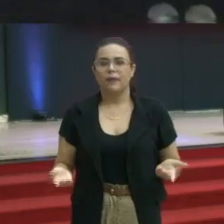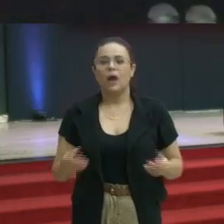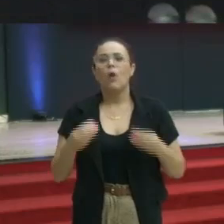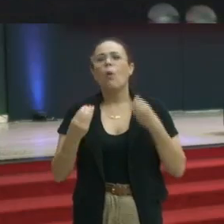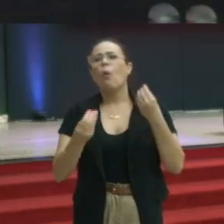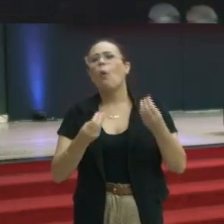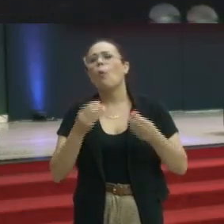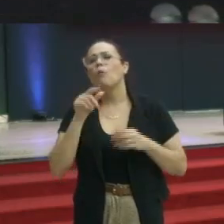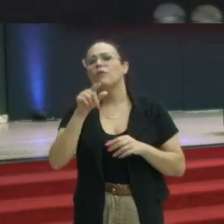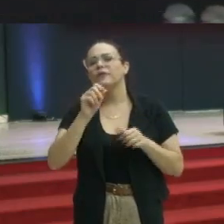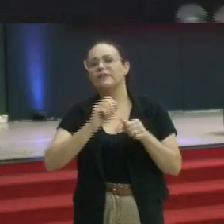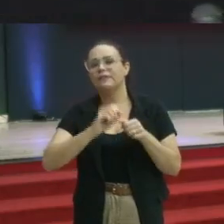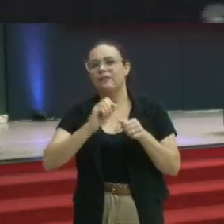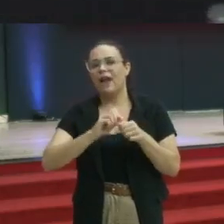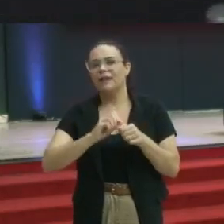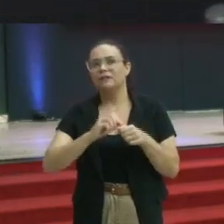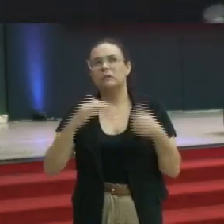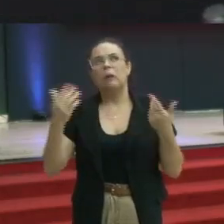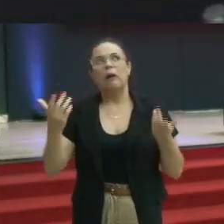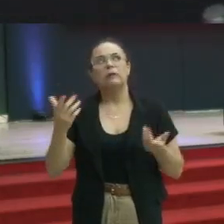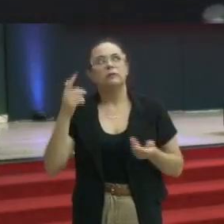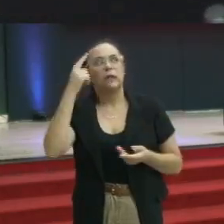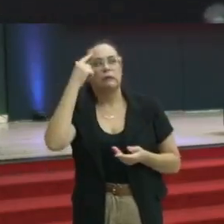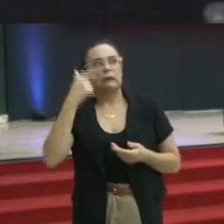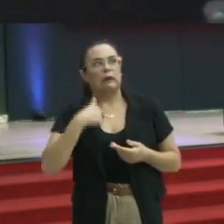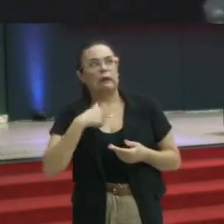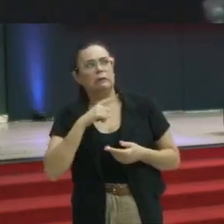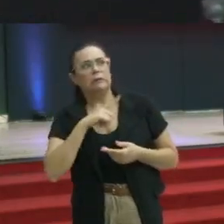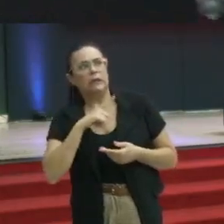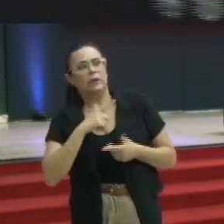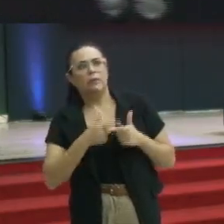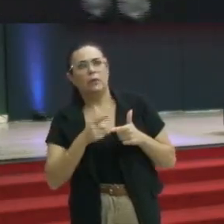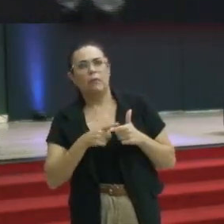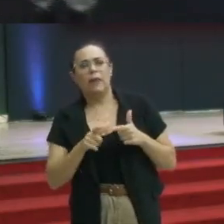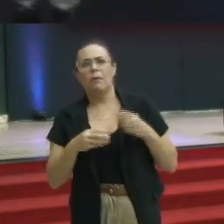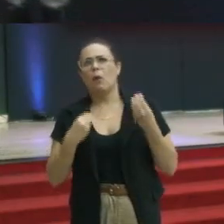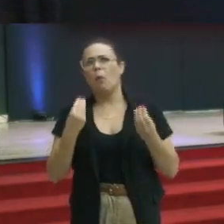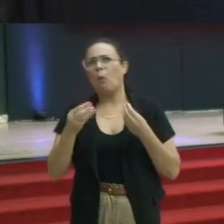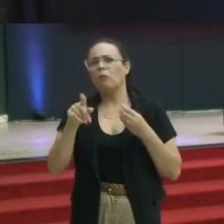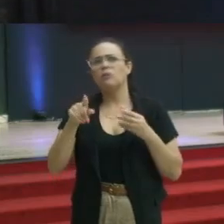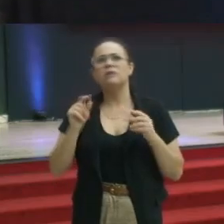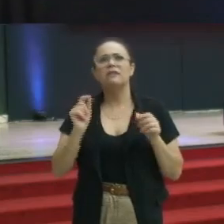problemas. Como você lida com seus problemas?